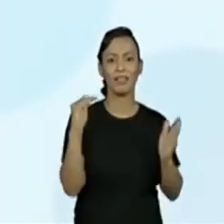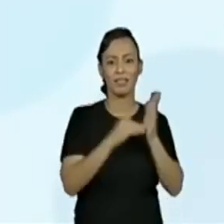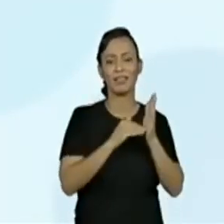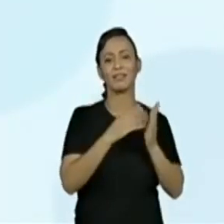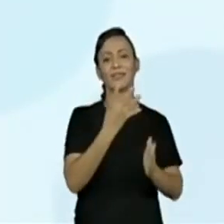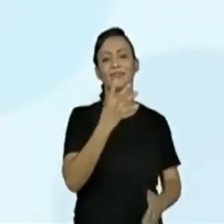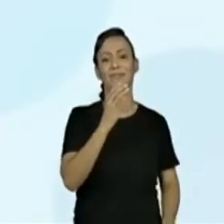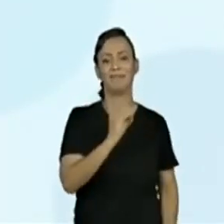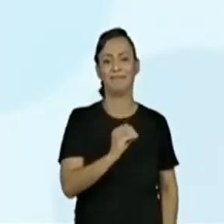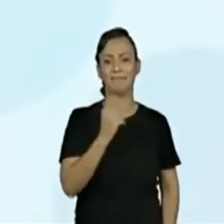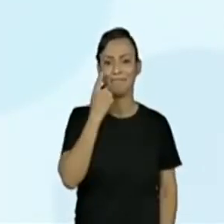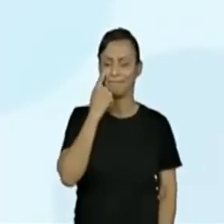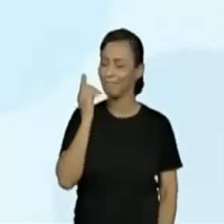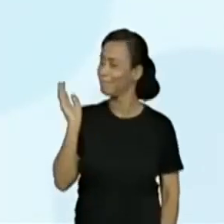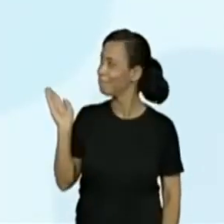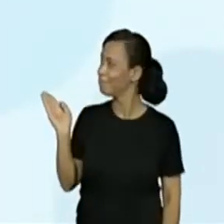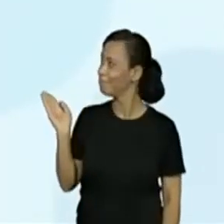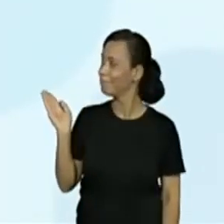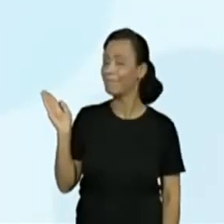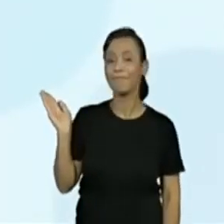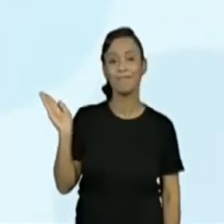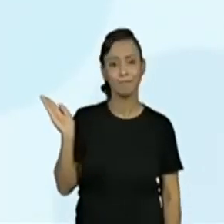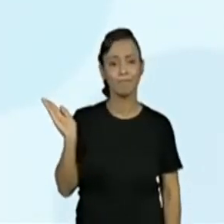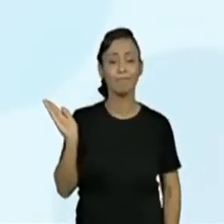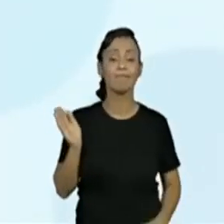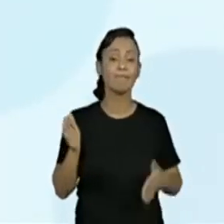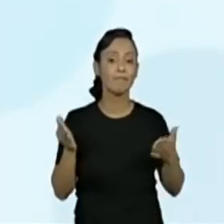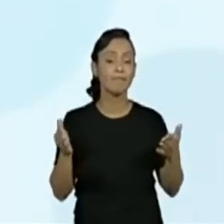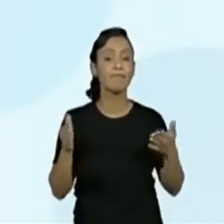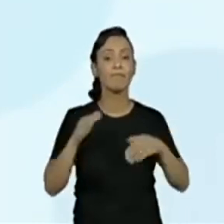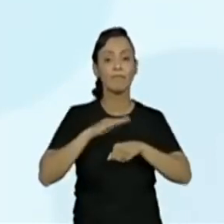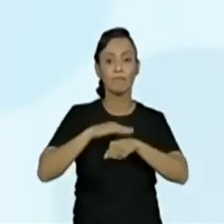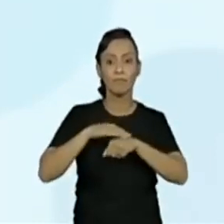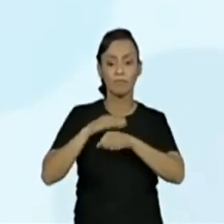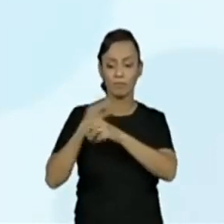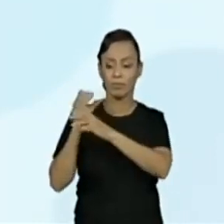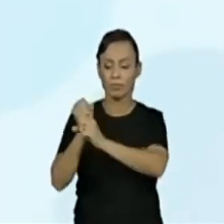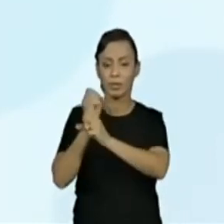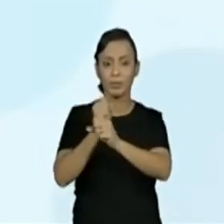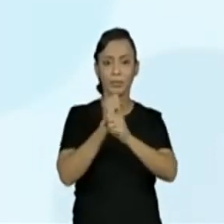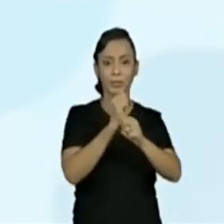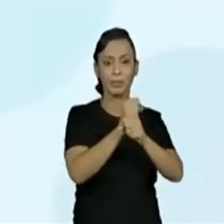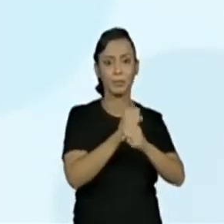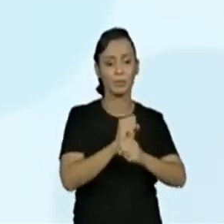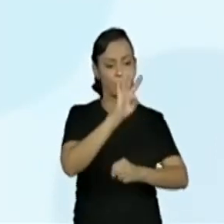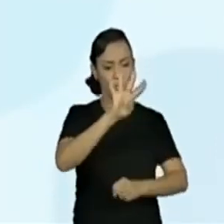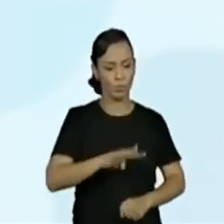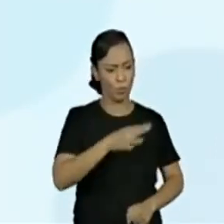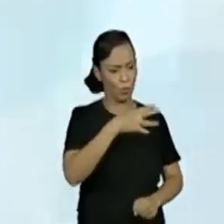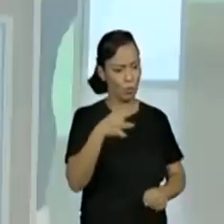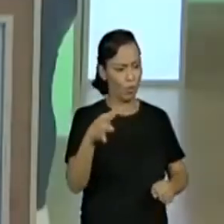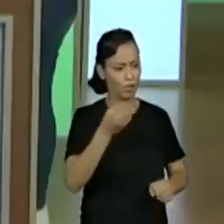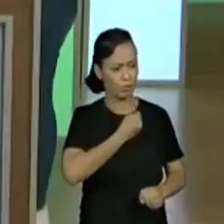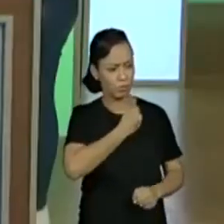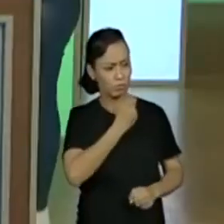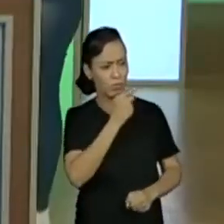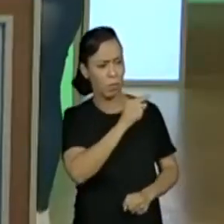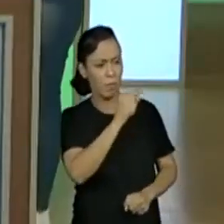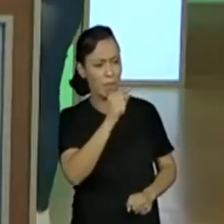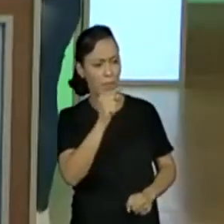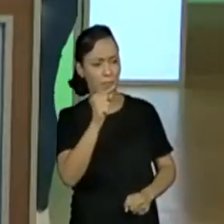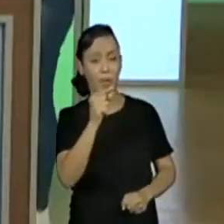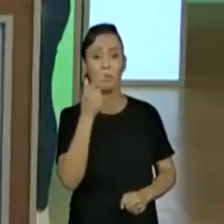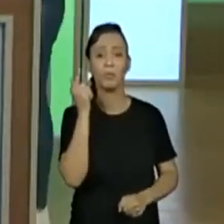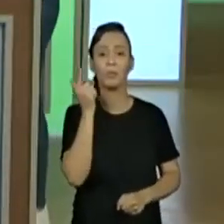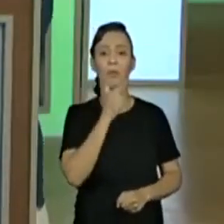40. Percebam que neste momento o quadro numérico nos dá um super suporte, não é? E